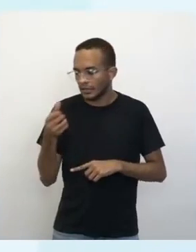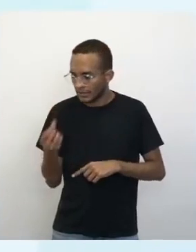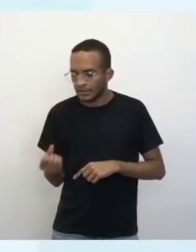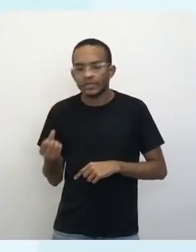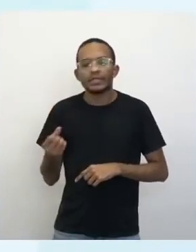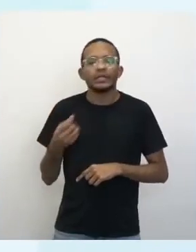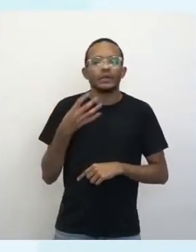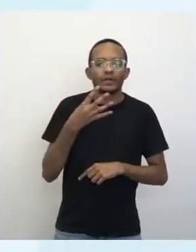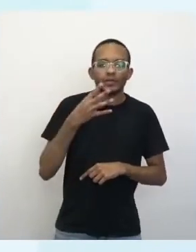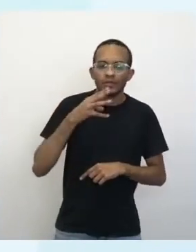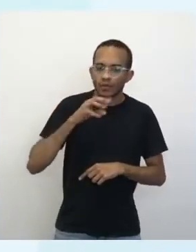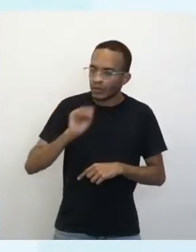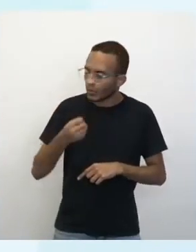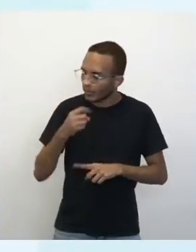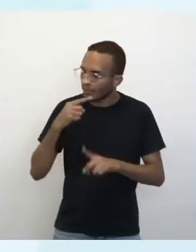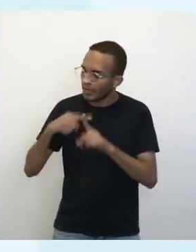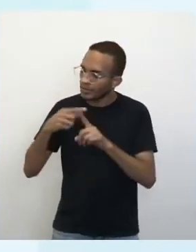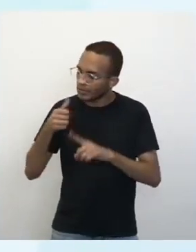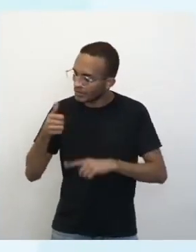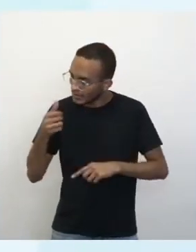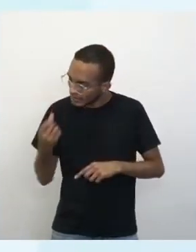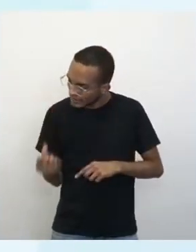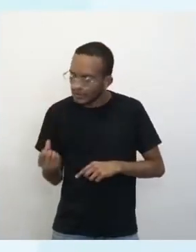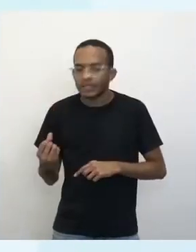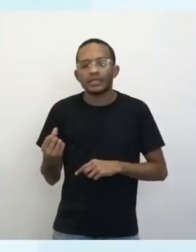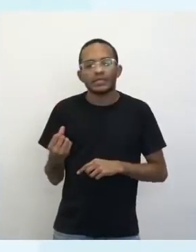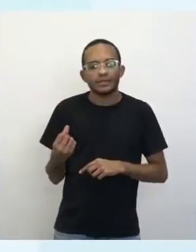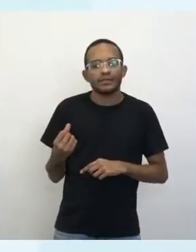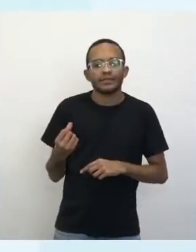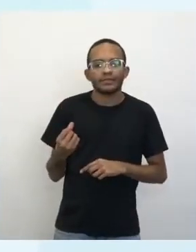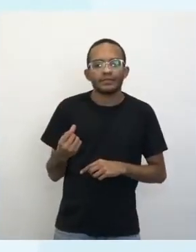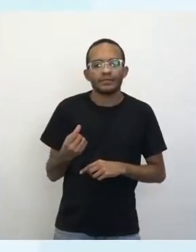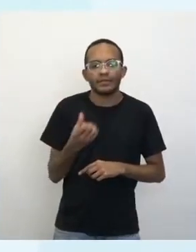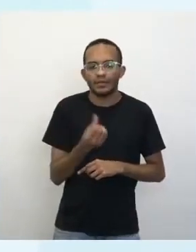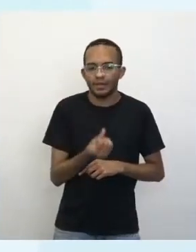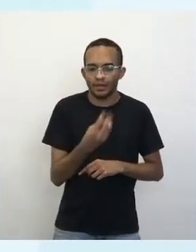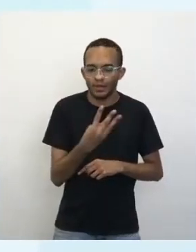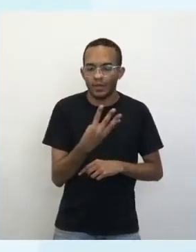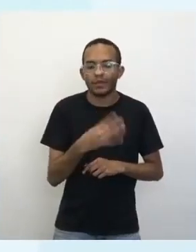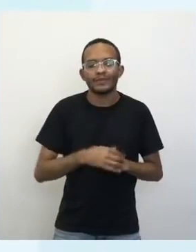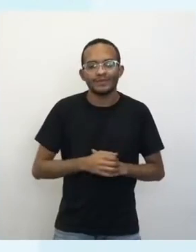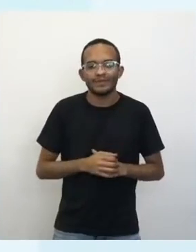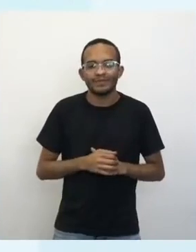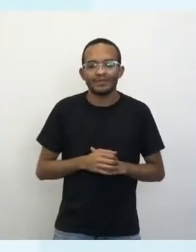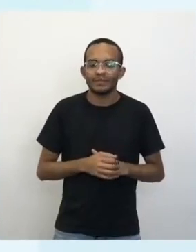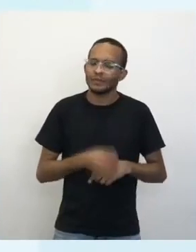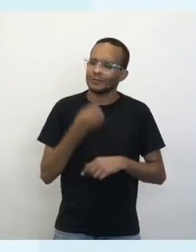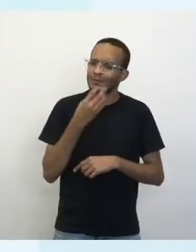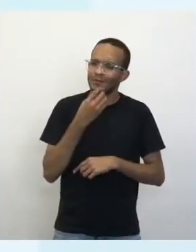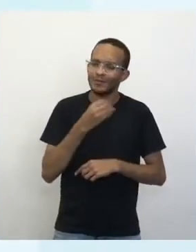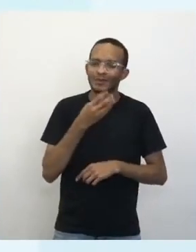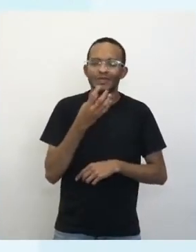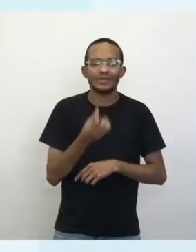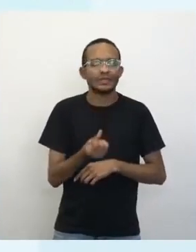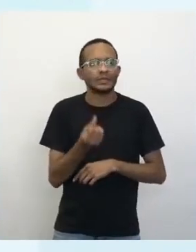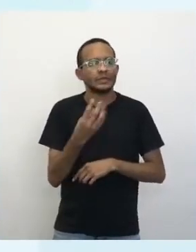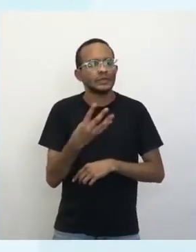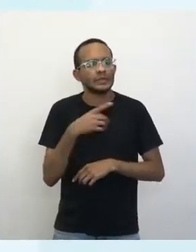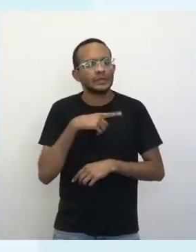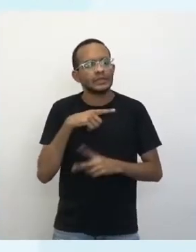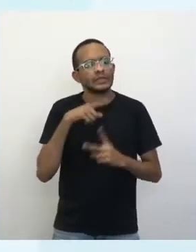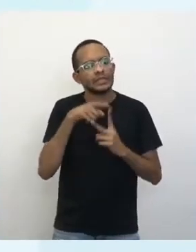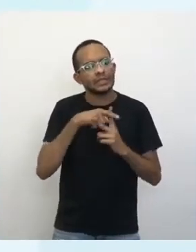somamos. 48 mais 16, 64. Ah, que bom, 64 tem